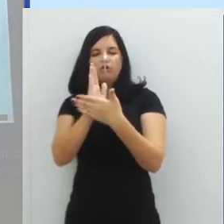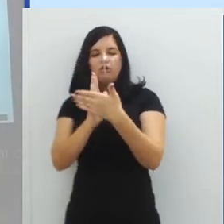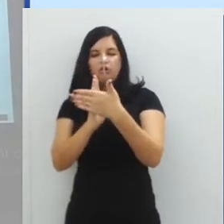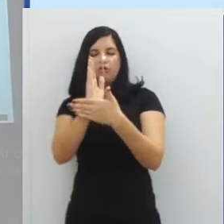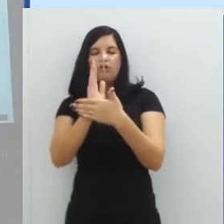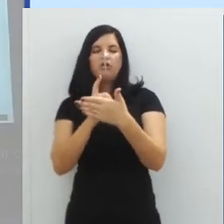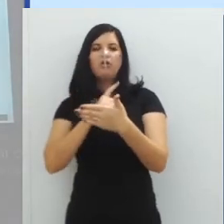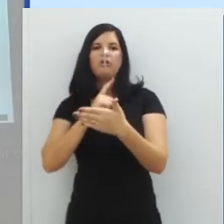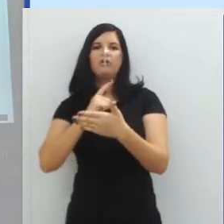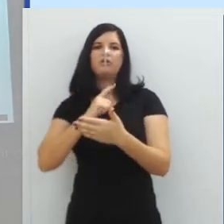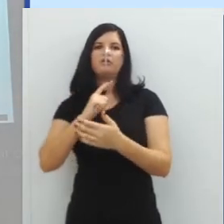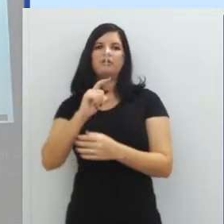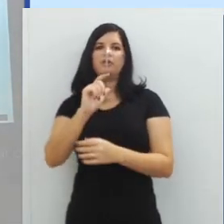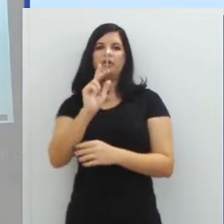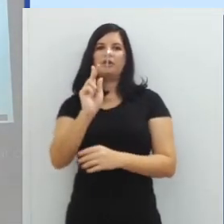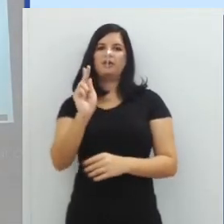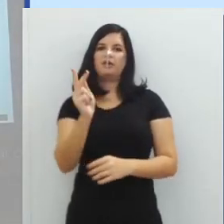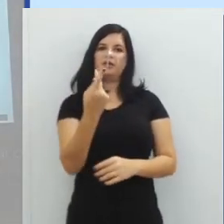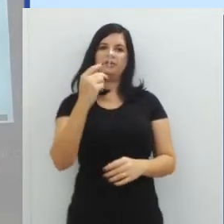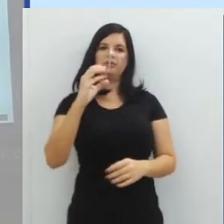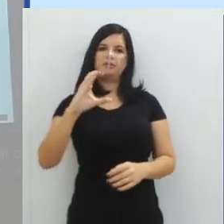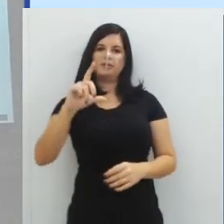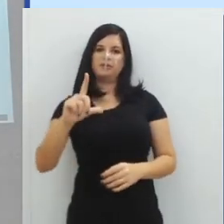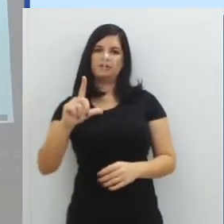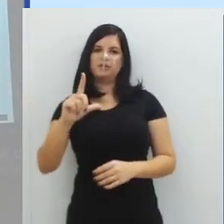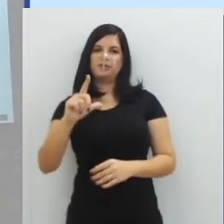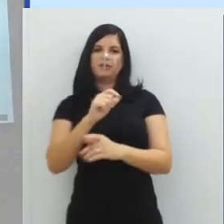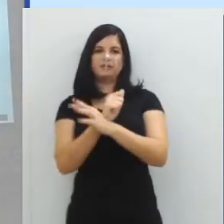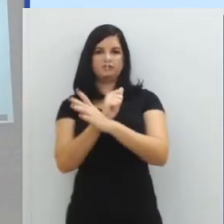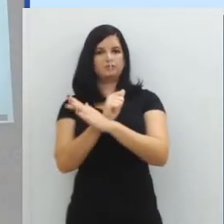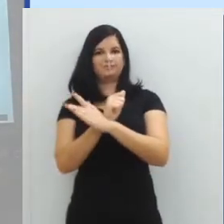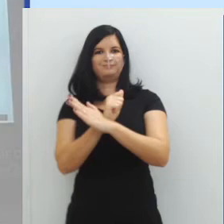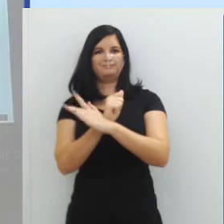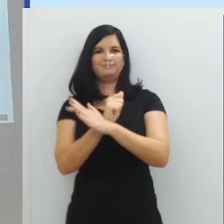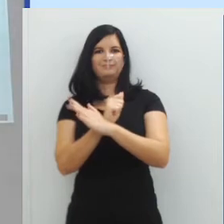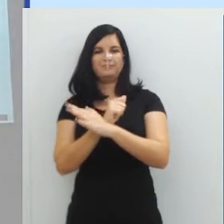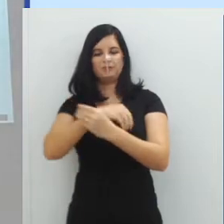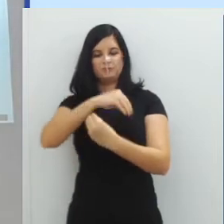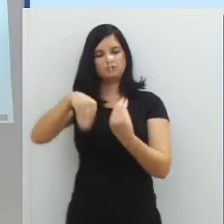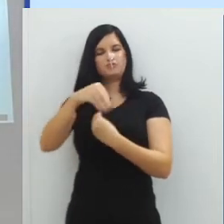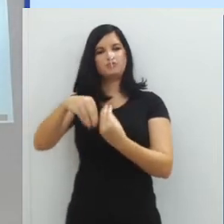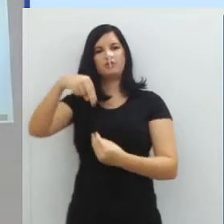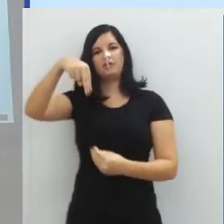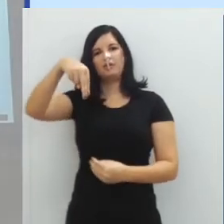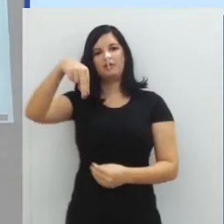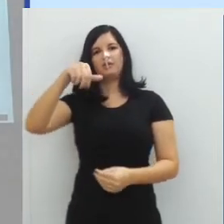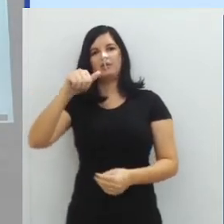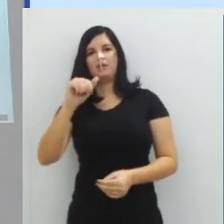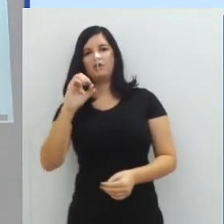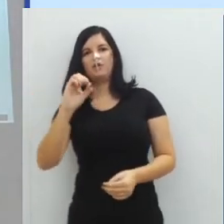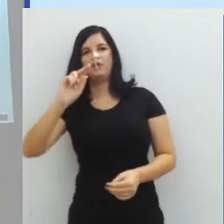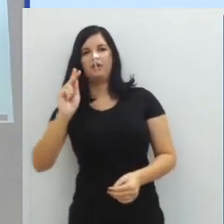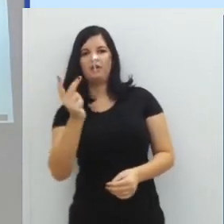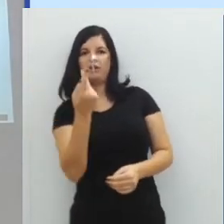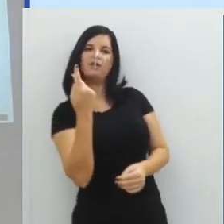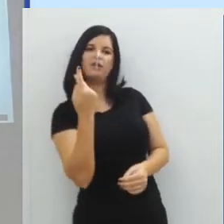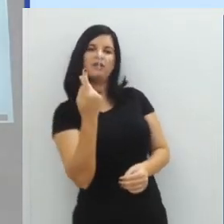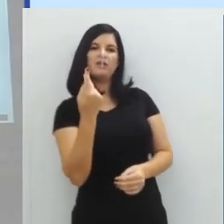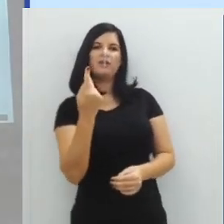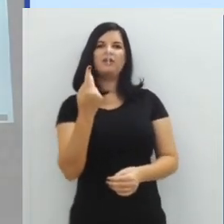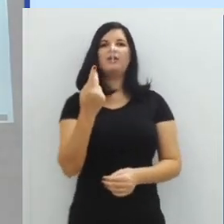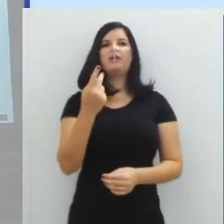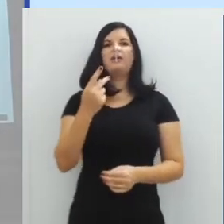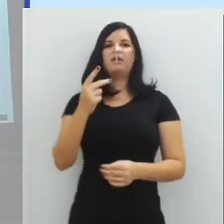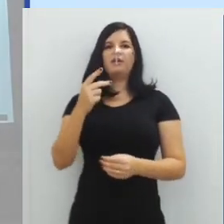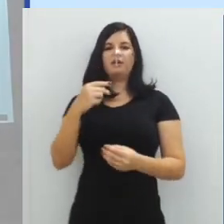tem o HCl, que é o ácido clorídrico, que reage com o NaOH, que é o hidróxido de sódio, e